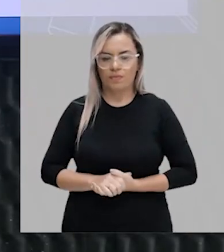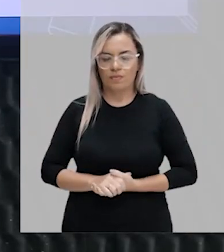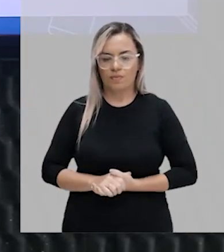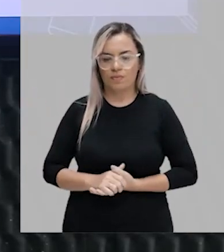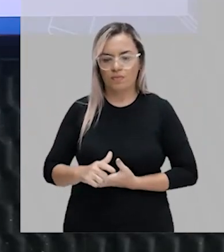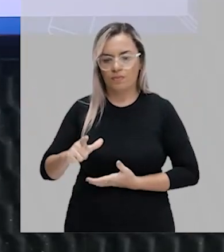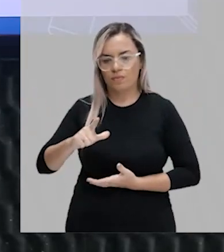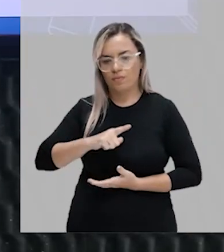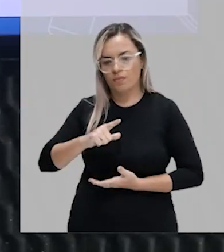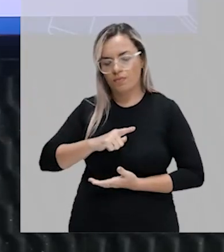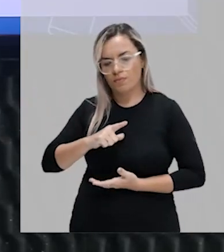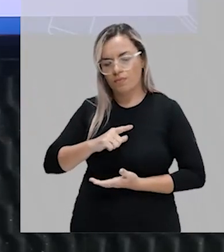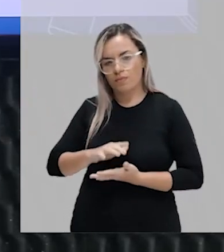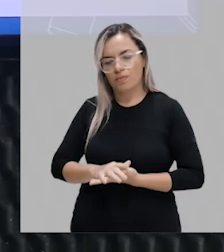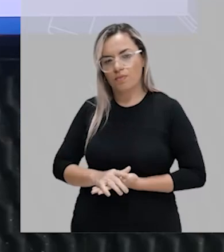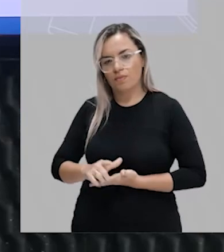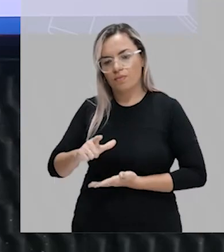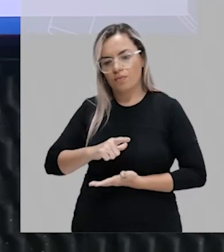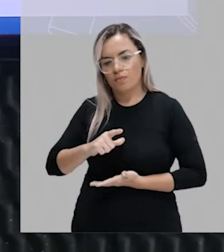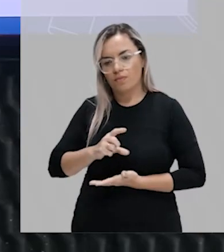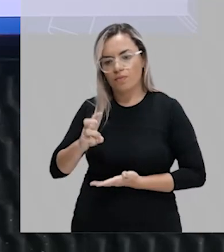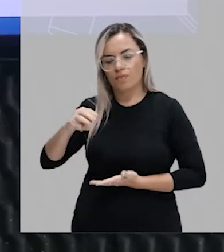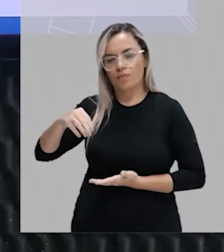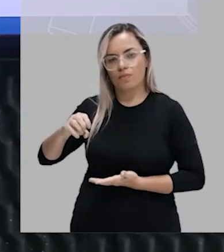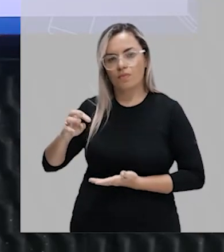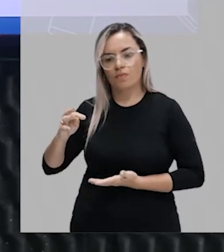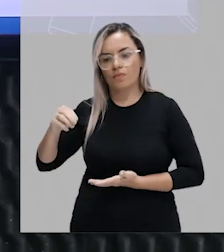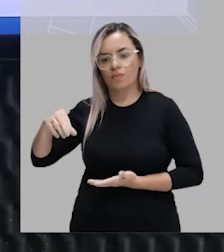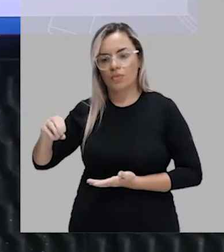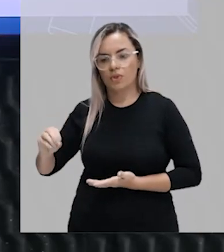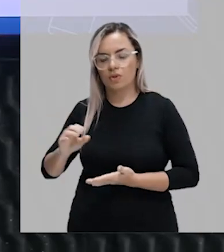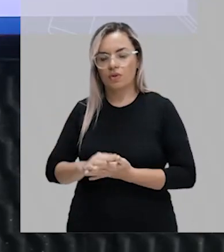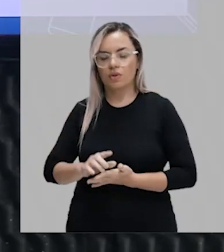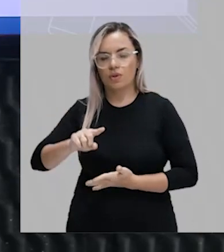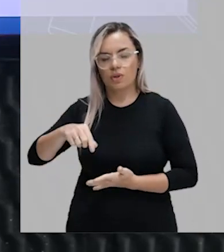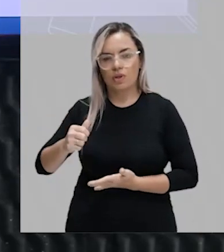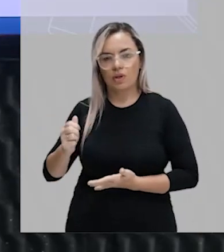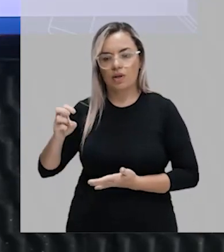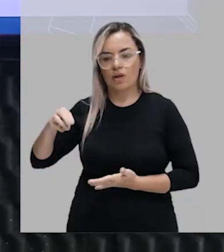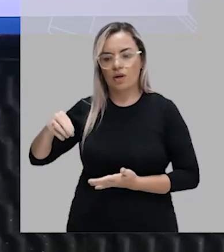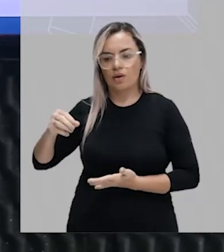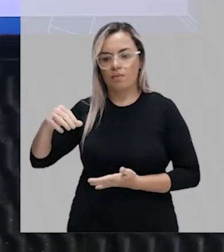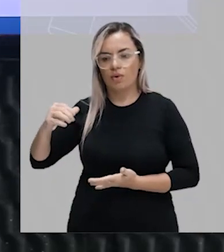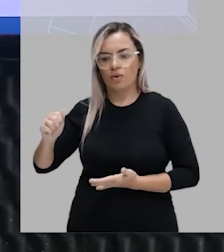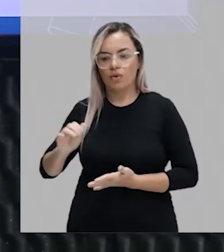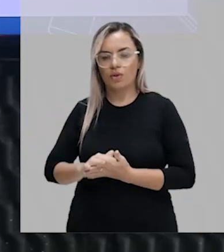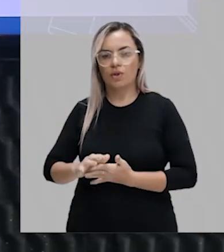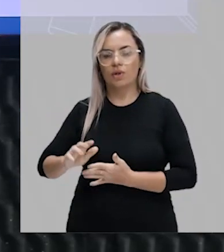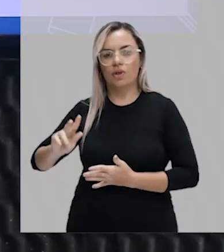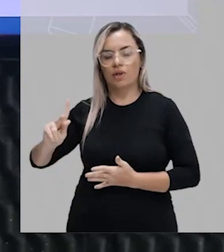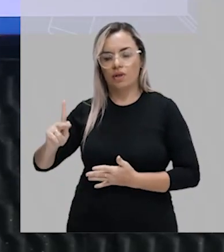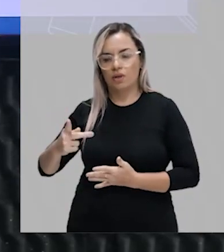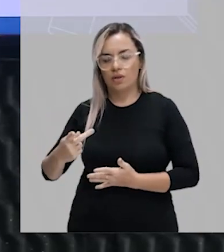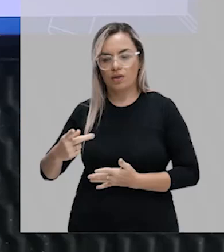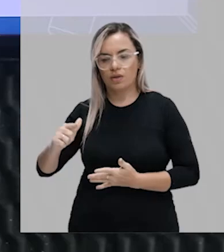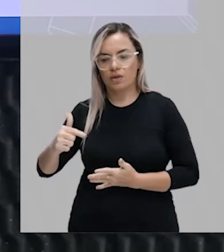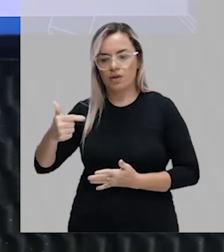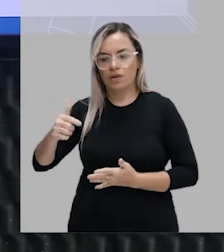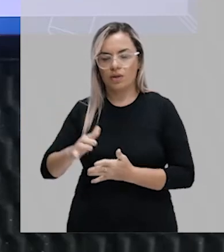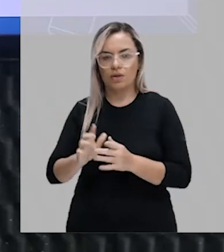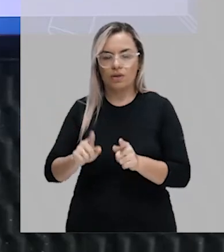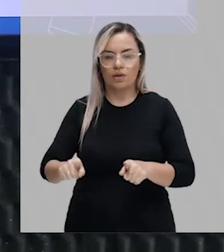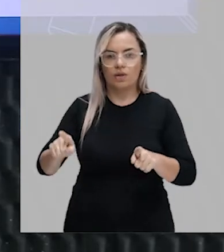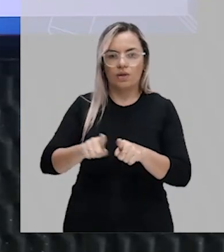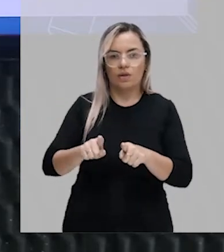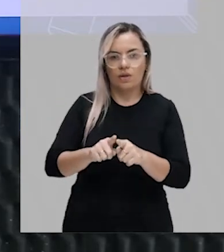Caso houvesse disponibilidade de metano, amônia, hidrogênio e